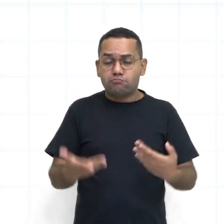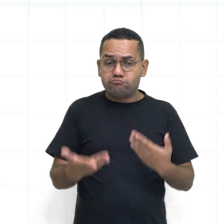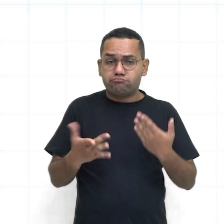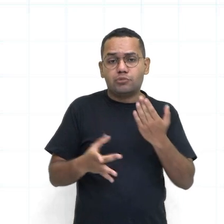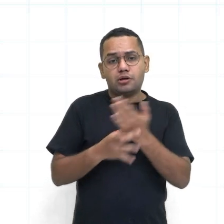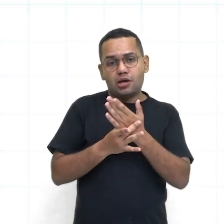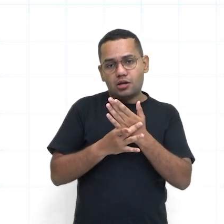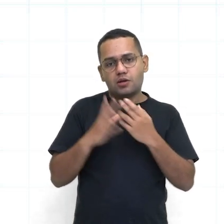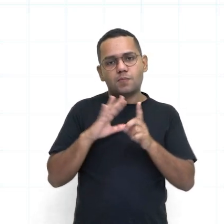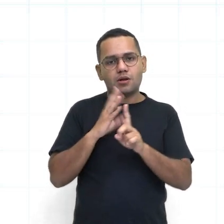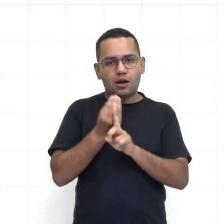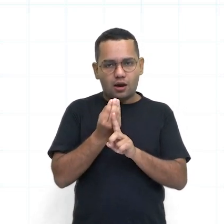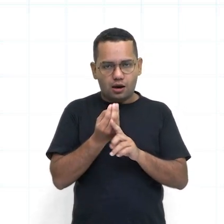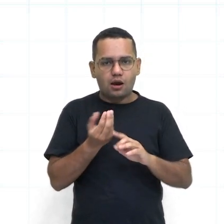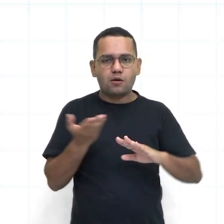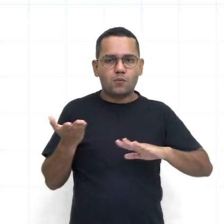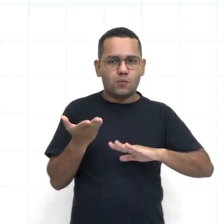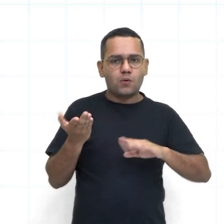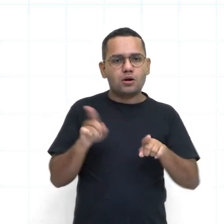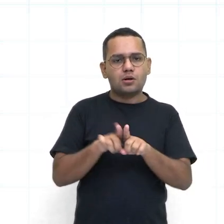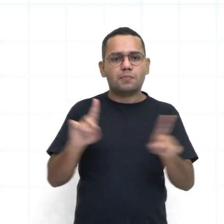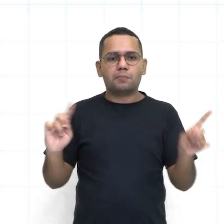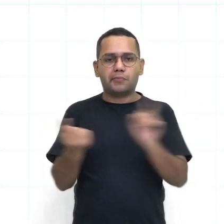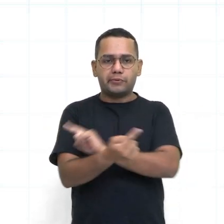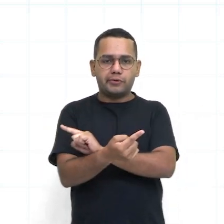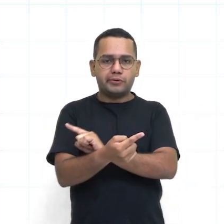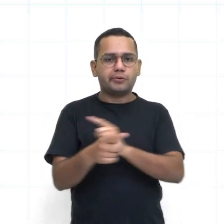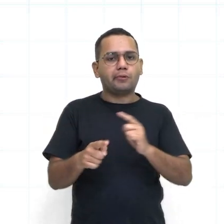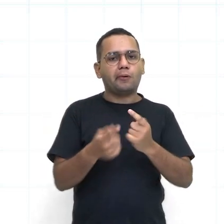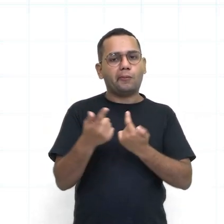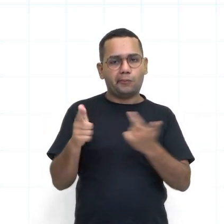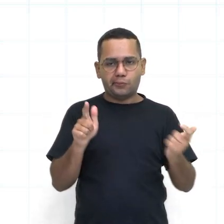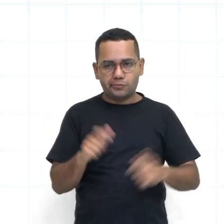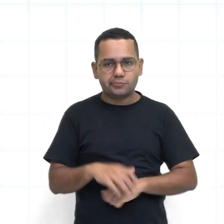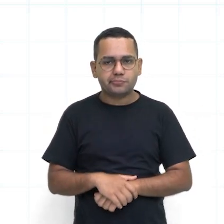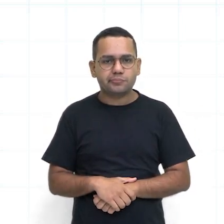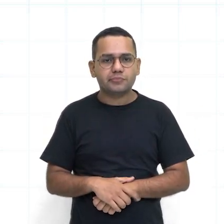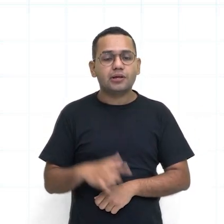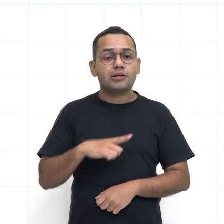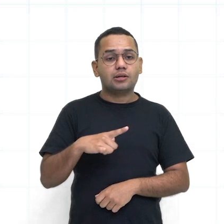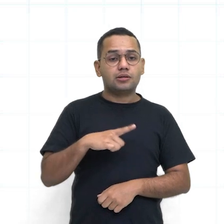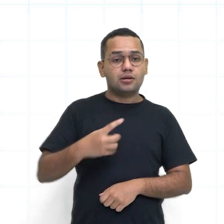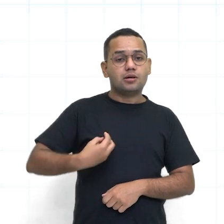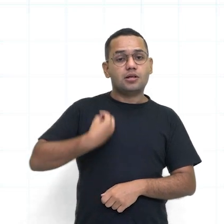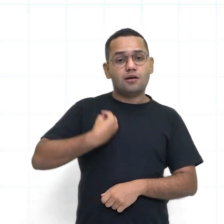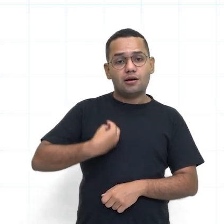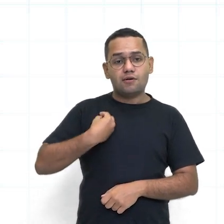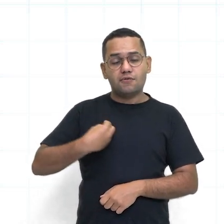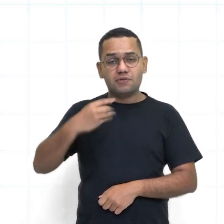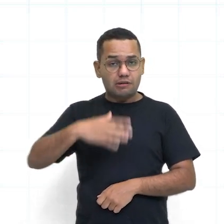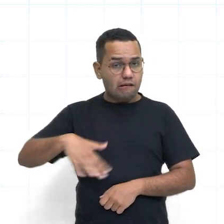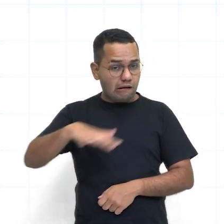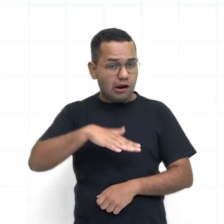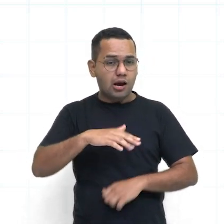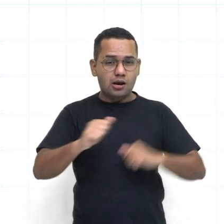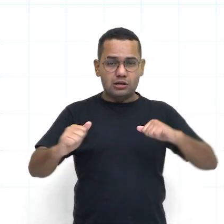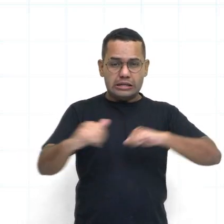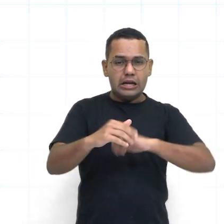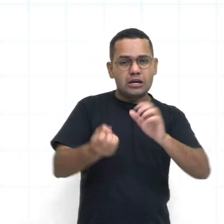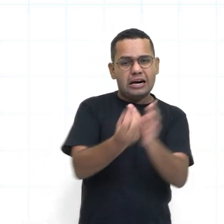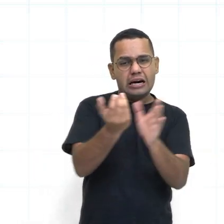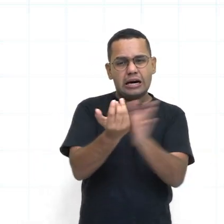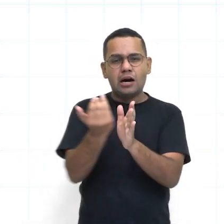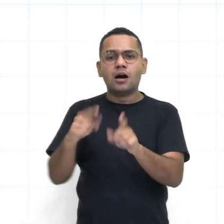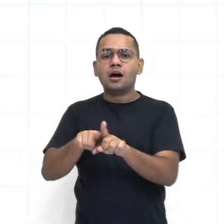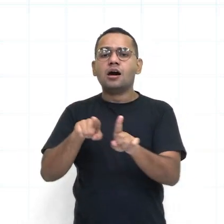em oposição ao minimalismo e à arte abstrata, abordou a vida das grandes cidades e resgatou uma